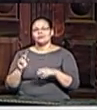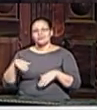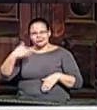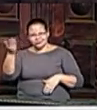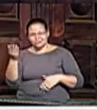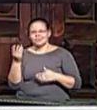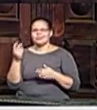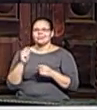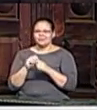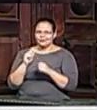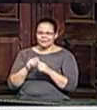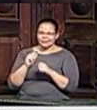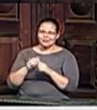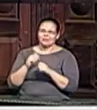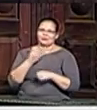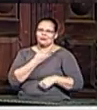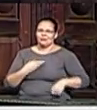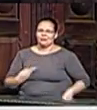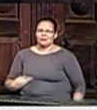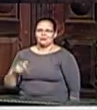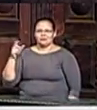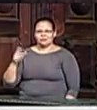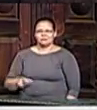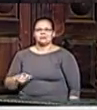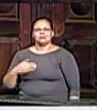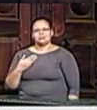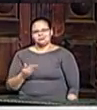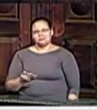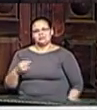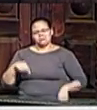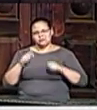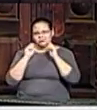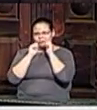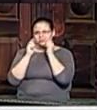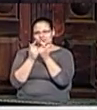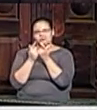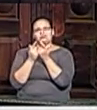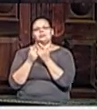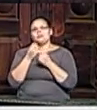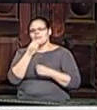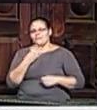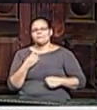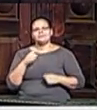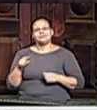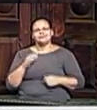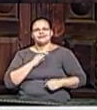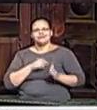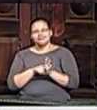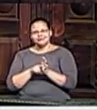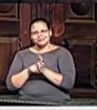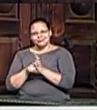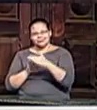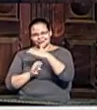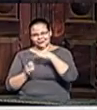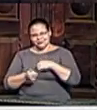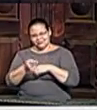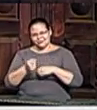desconhecimento do governo em relação à realidade que vive o povo fluminense